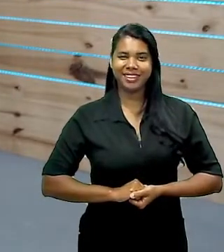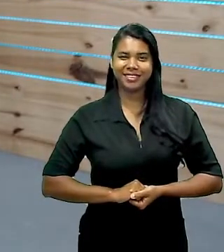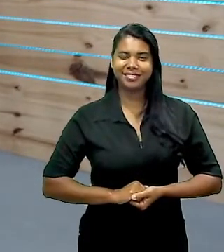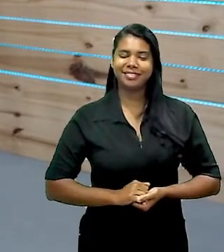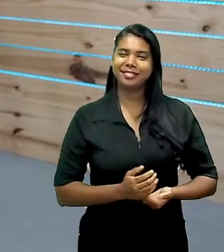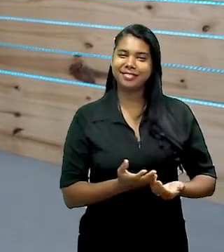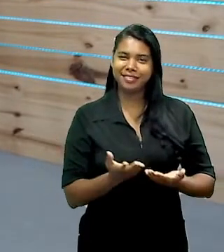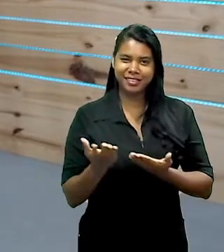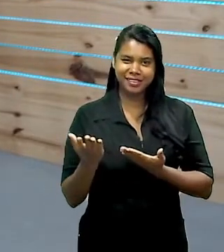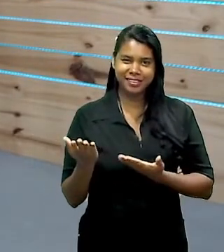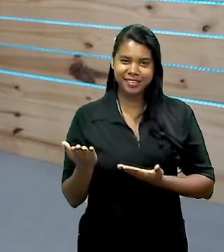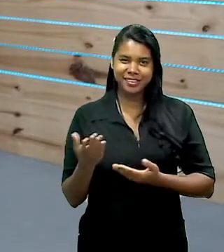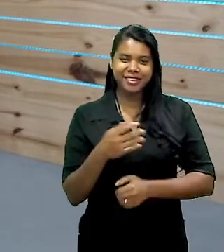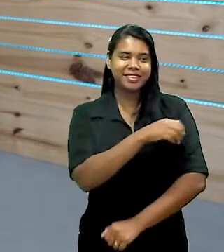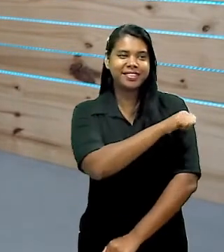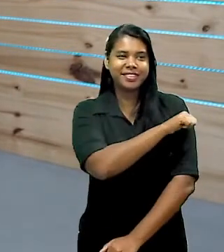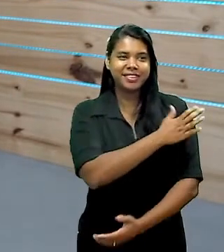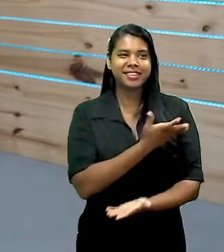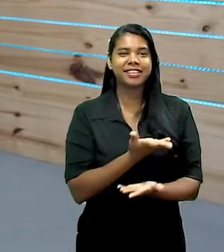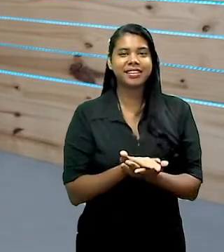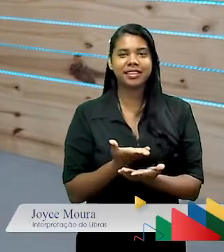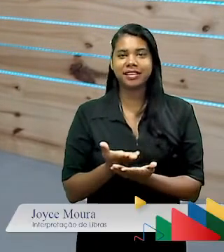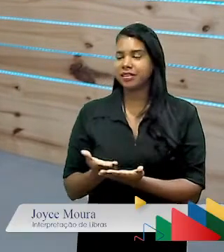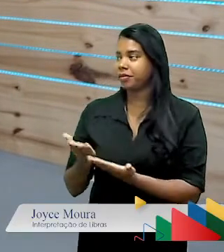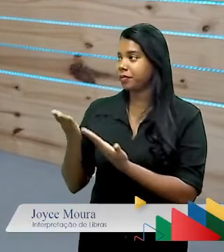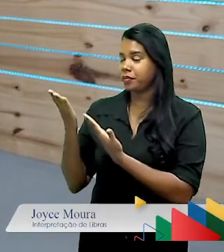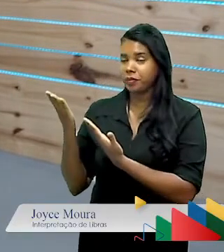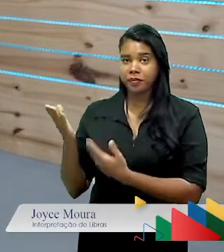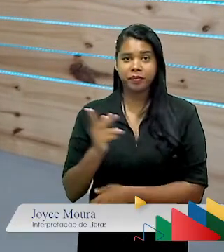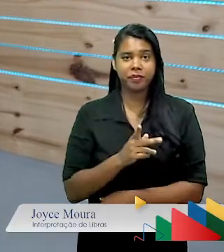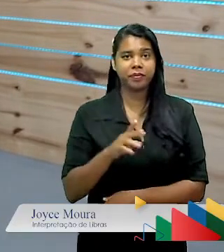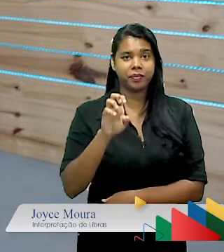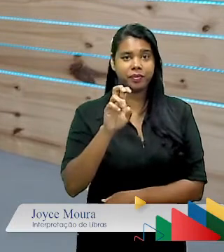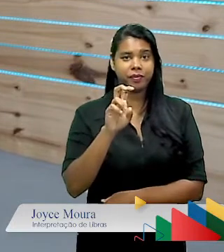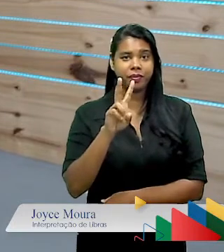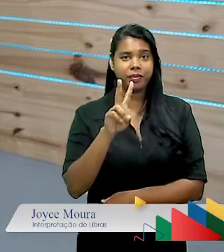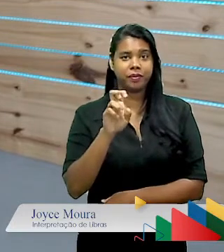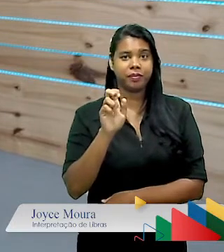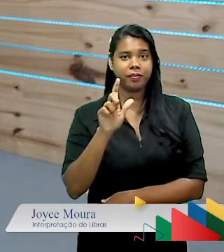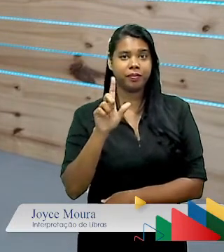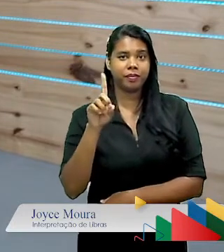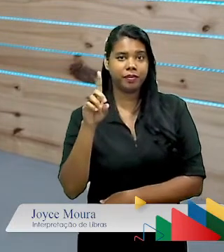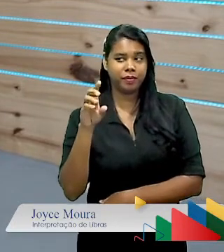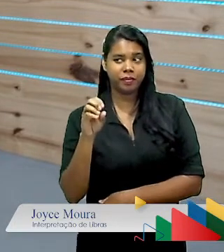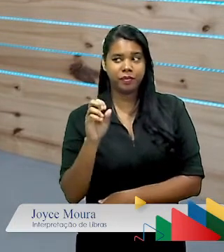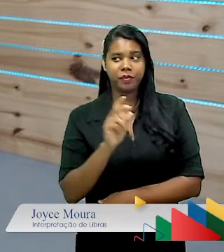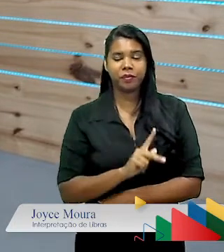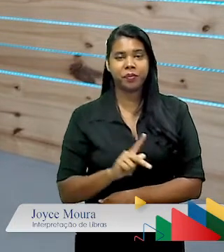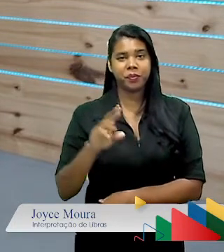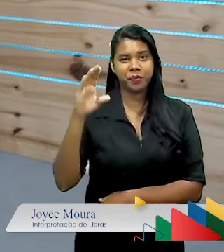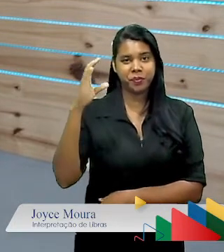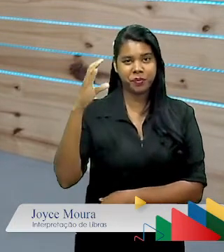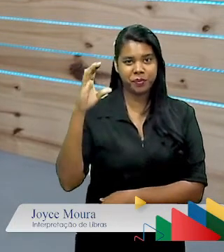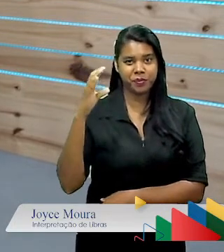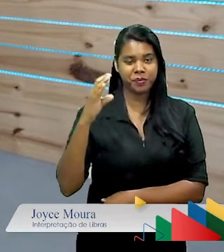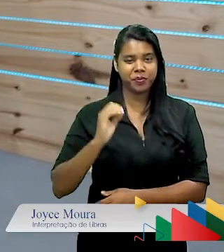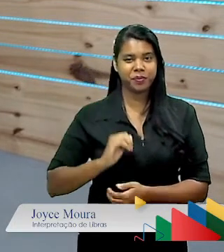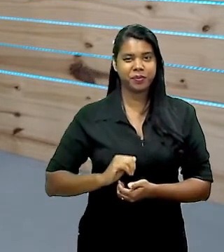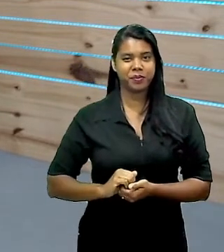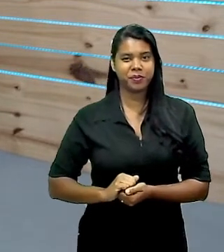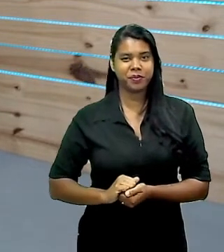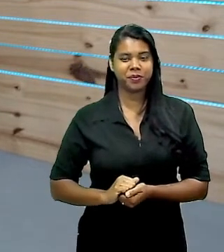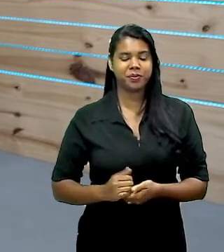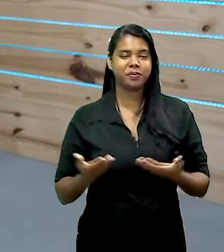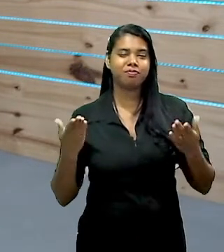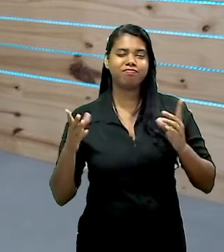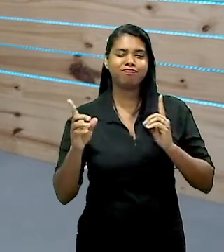Olá, queridos estudantes. Eu sou o professor Evaldo Dantas, o professor de Ciências. Nós teremos aqui